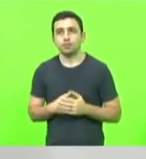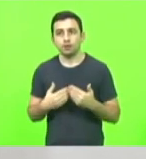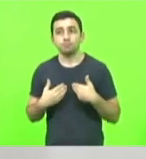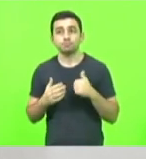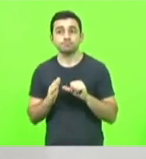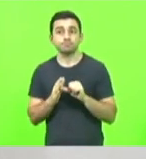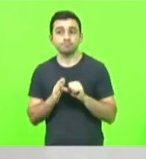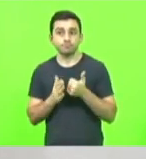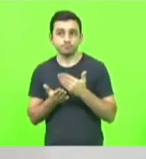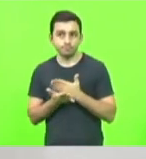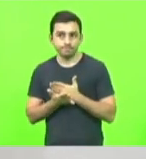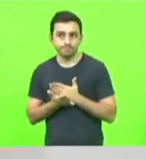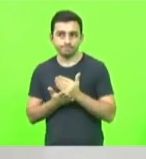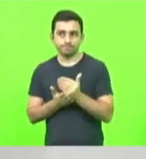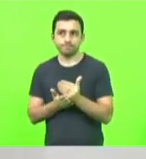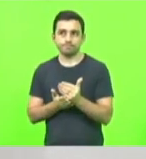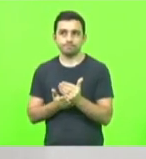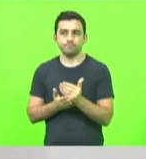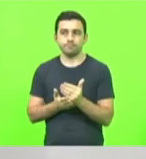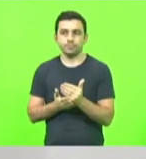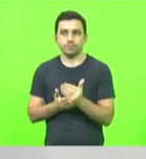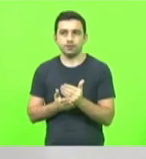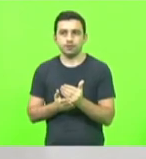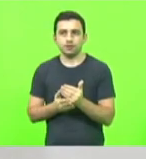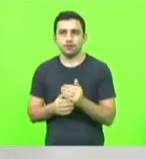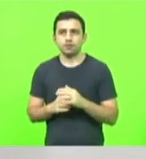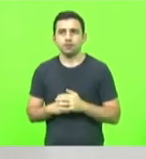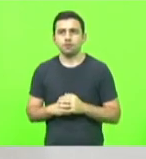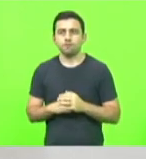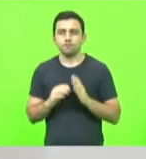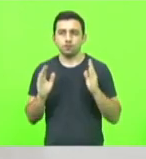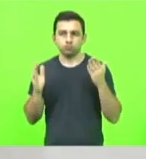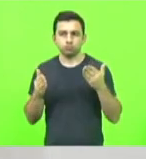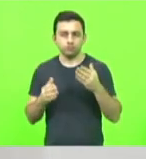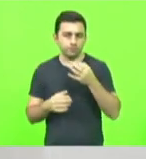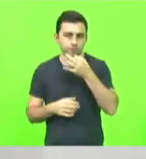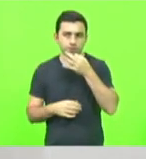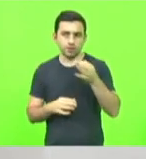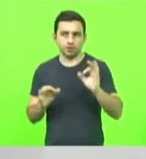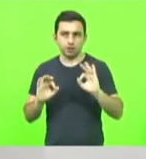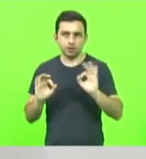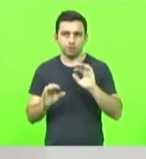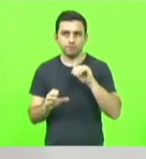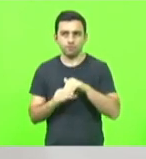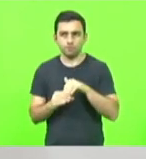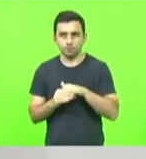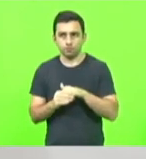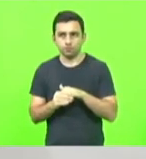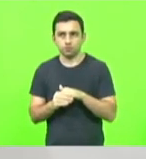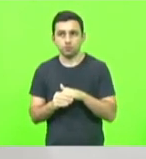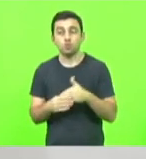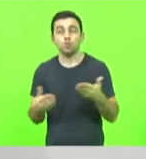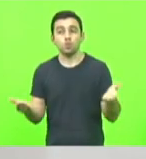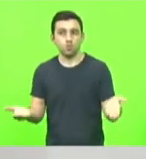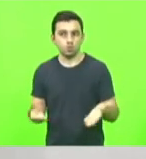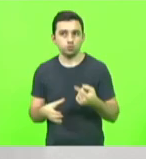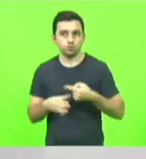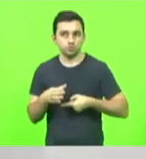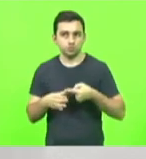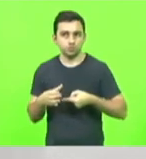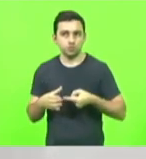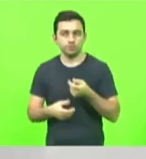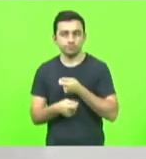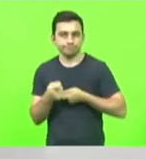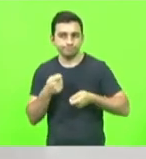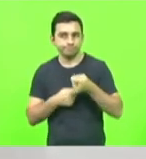momento, me restringir a não comentar a votação hoje na Comissão de Finanças e